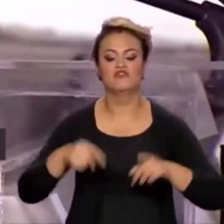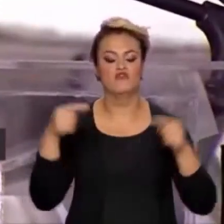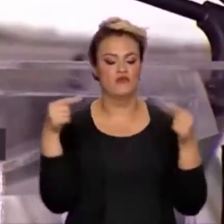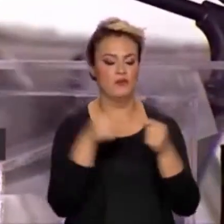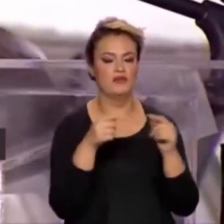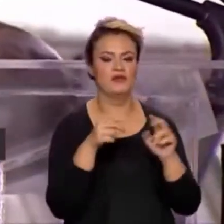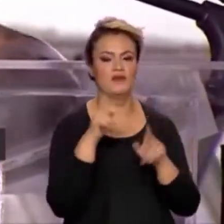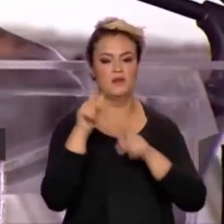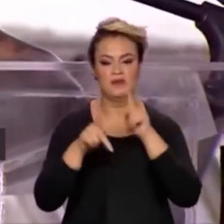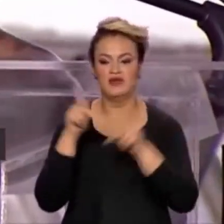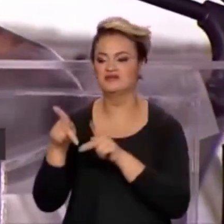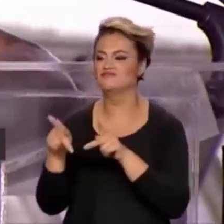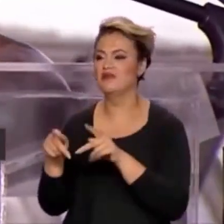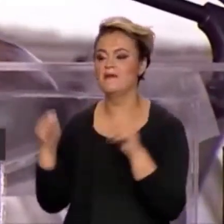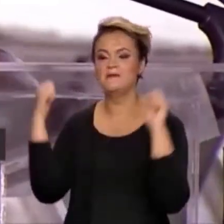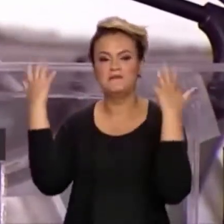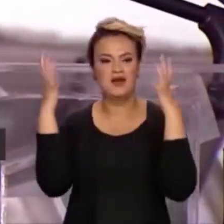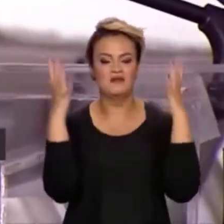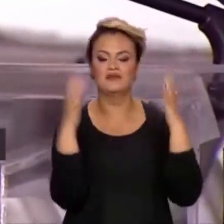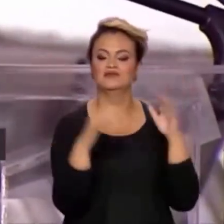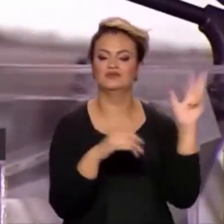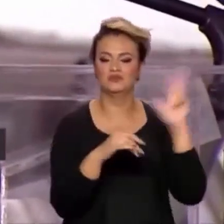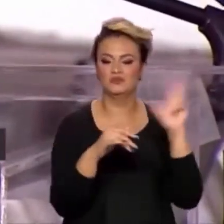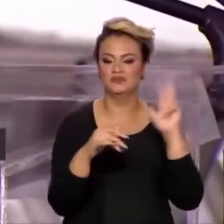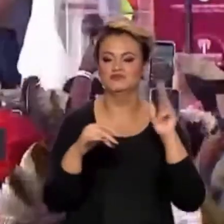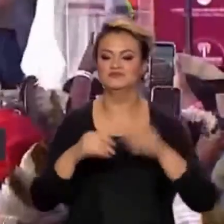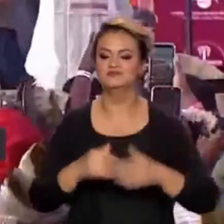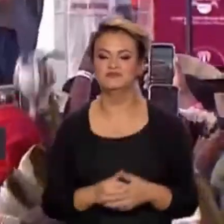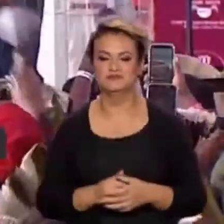povos. Parabéns, presidente Lula.